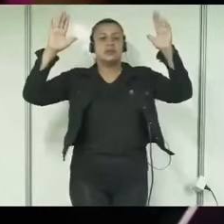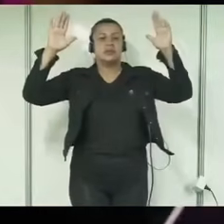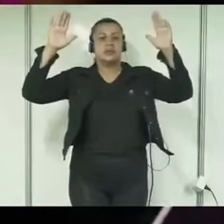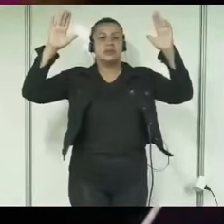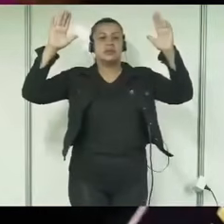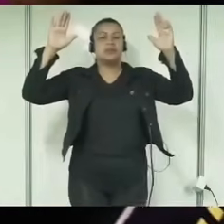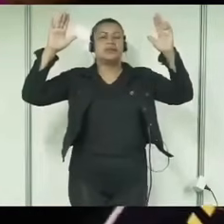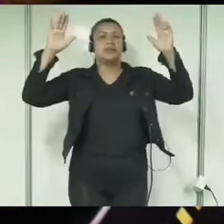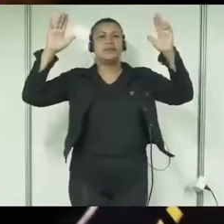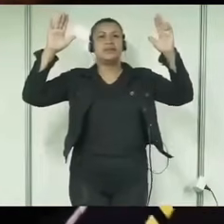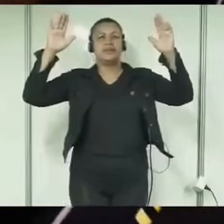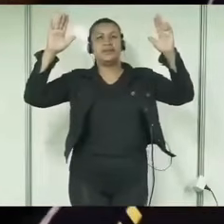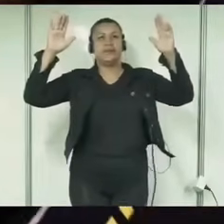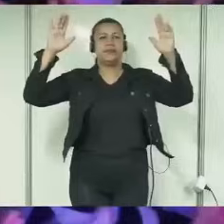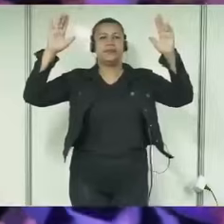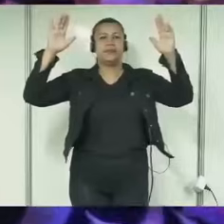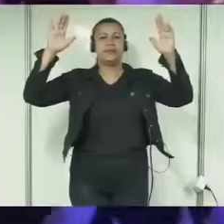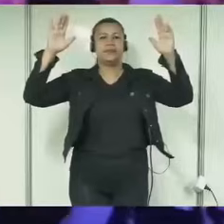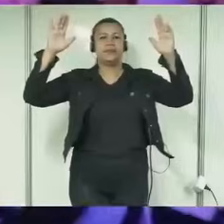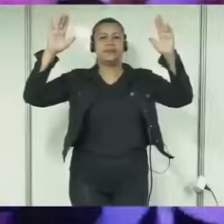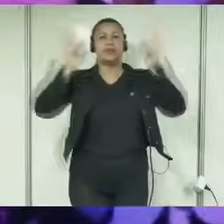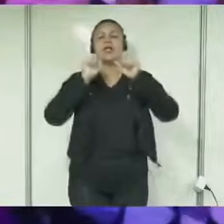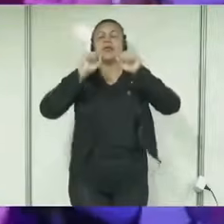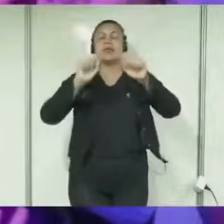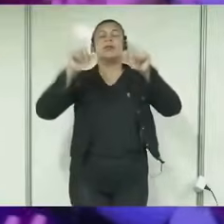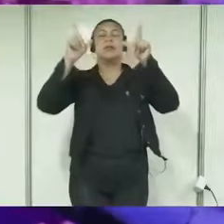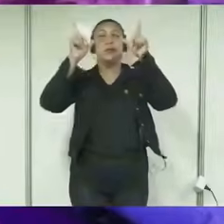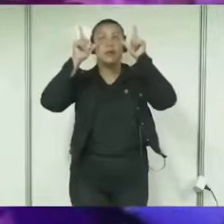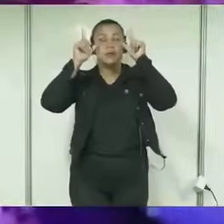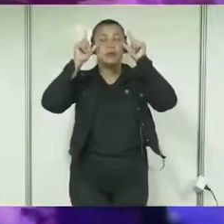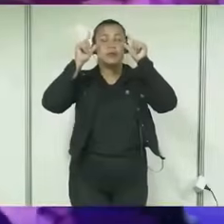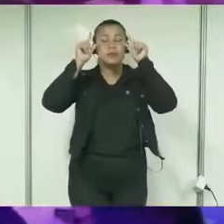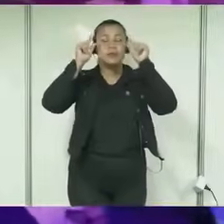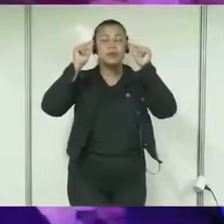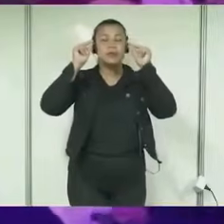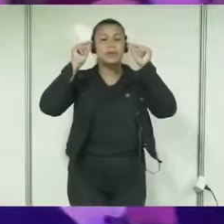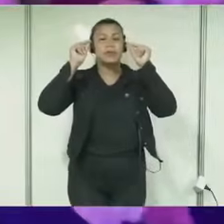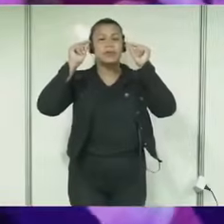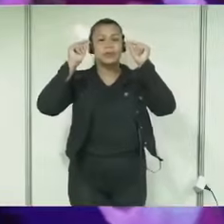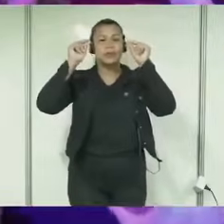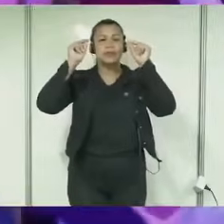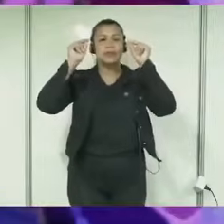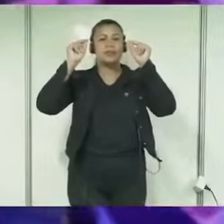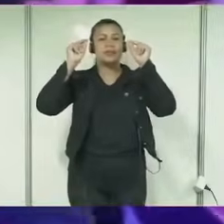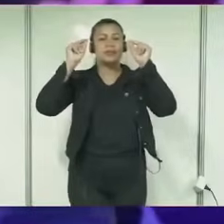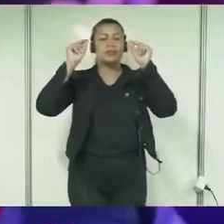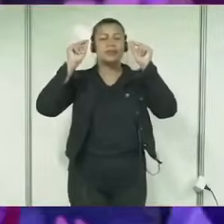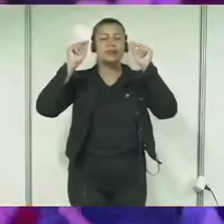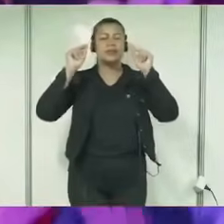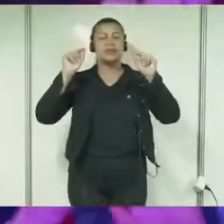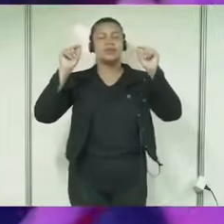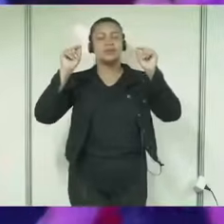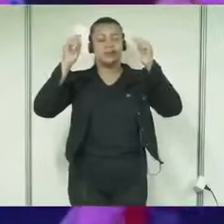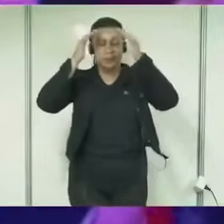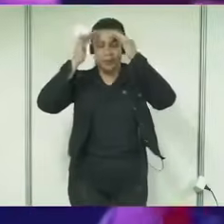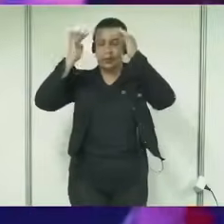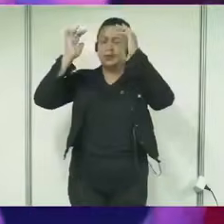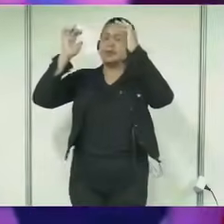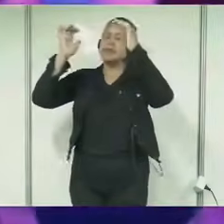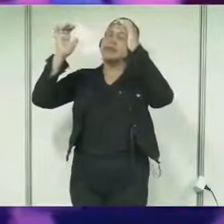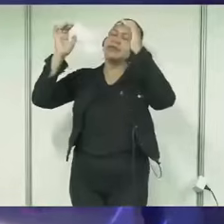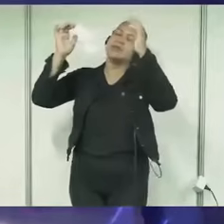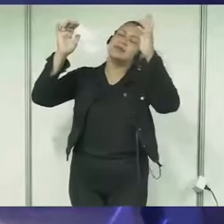e quem puder também feche os olhos, porque ajuda, a imaginação ajuda, e